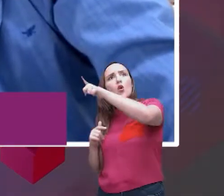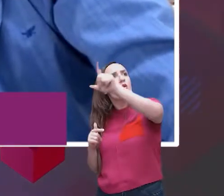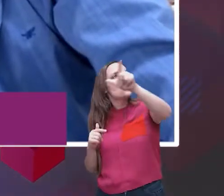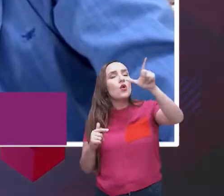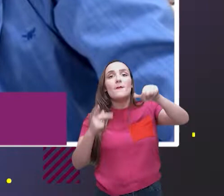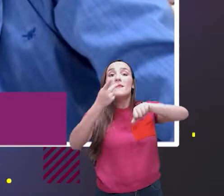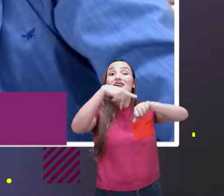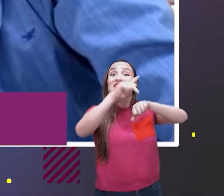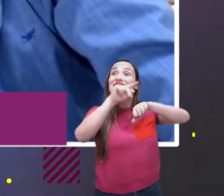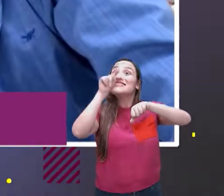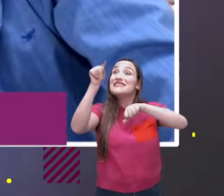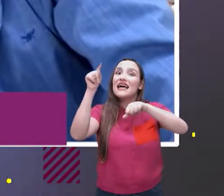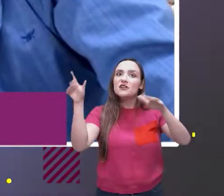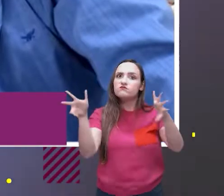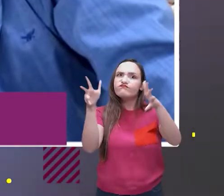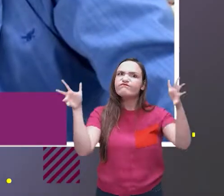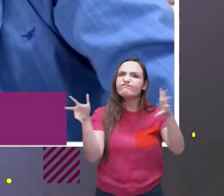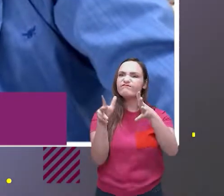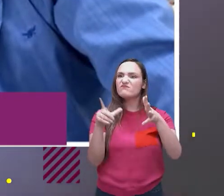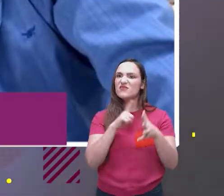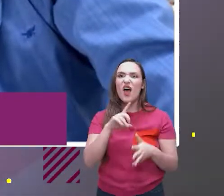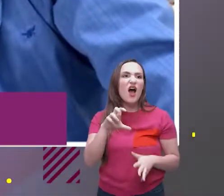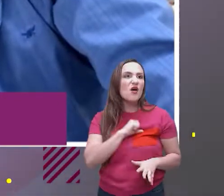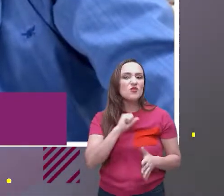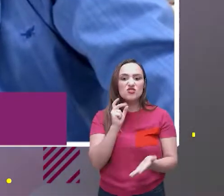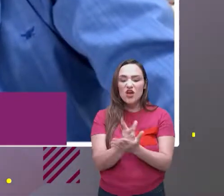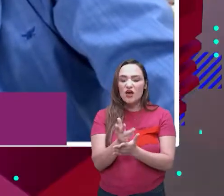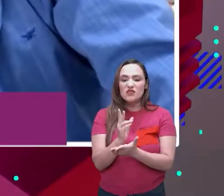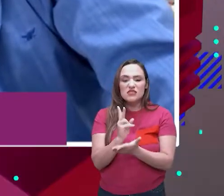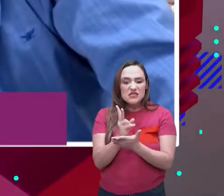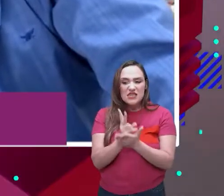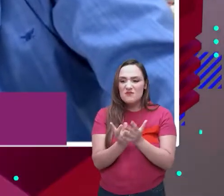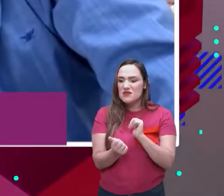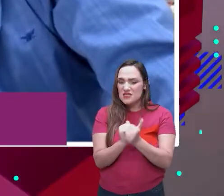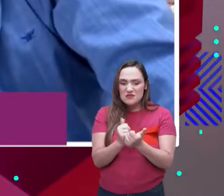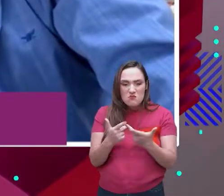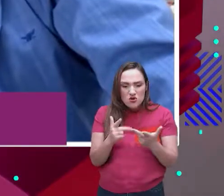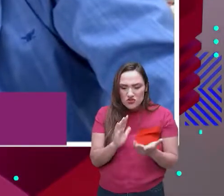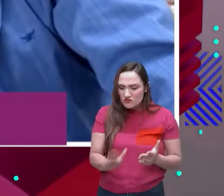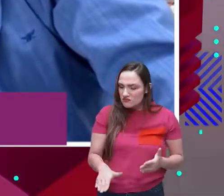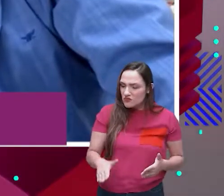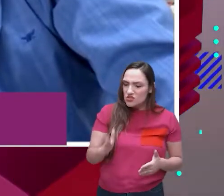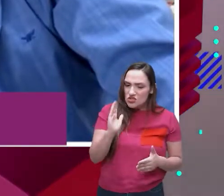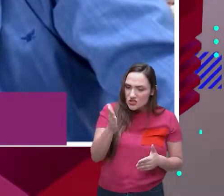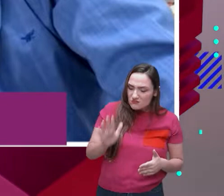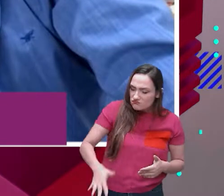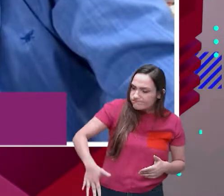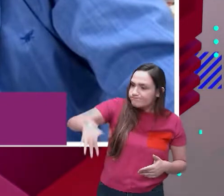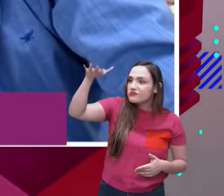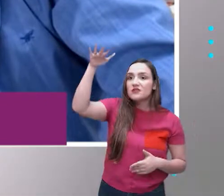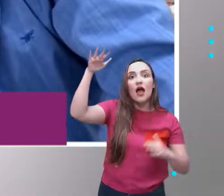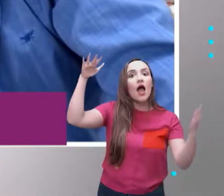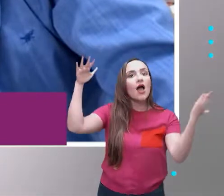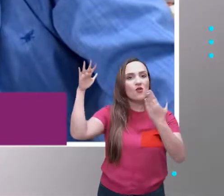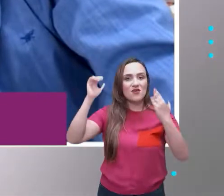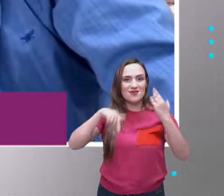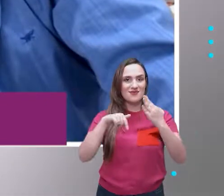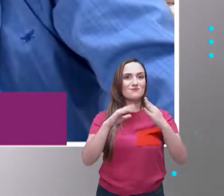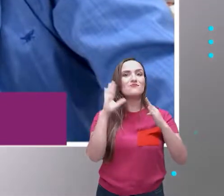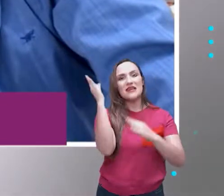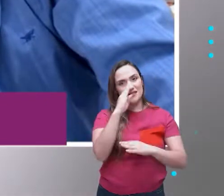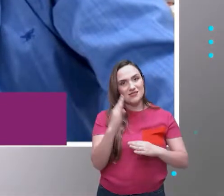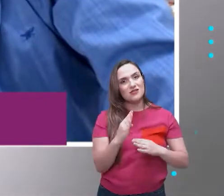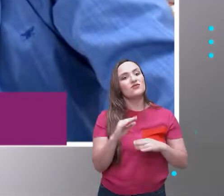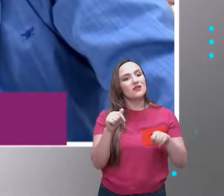países, né, esses países que realmente têm o esporte enraizado desde a infância. Eu acho que a Fundesporte